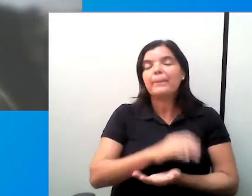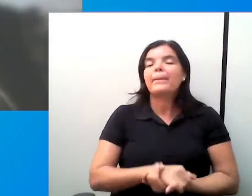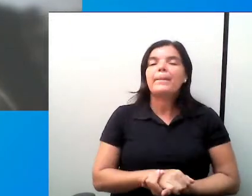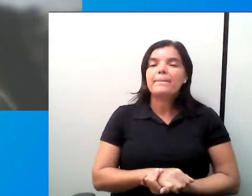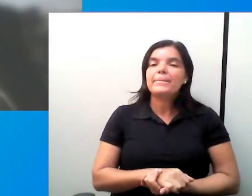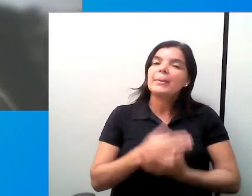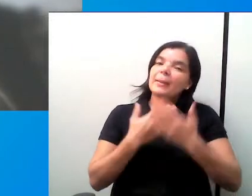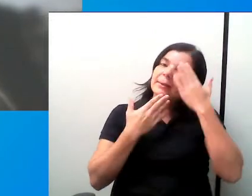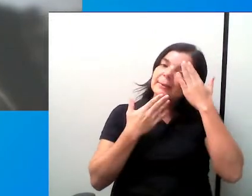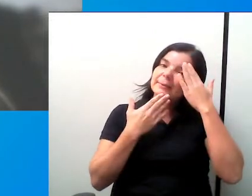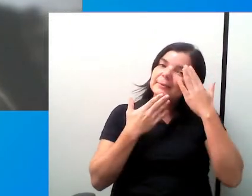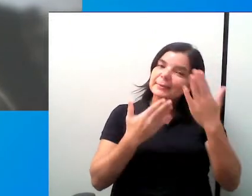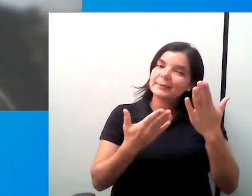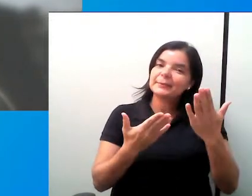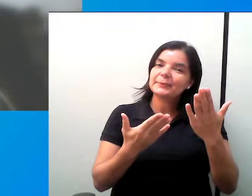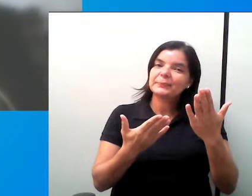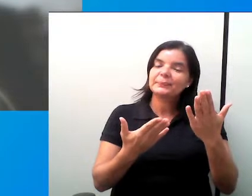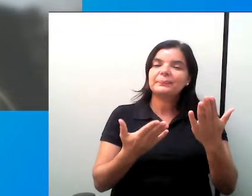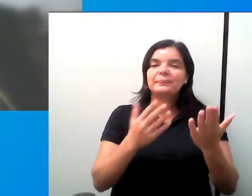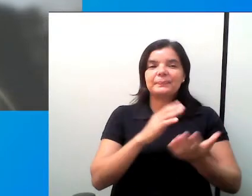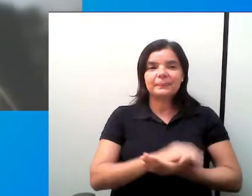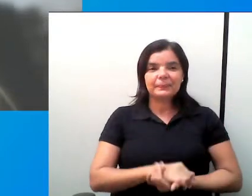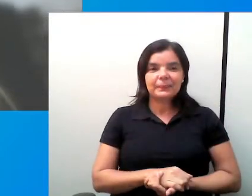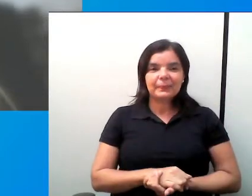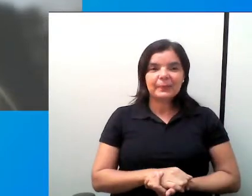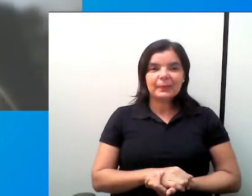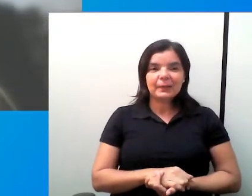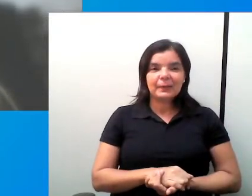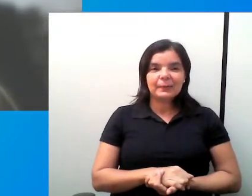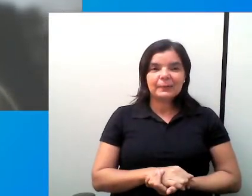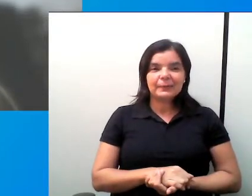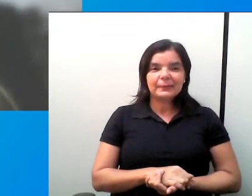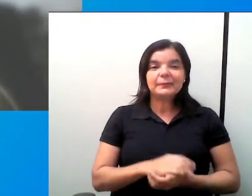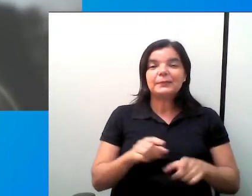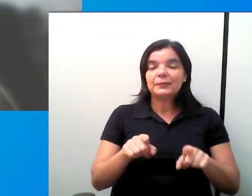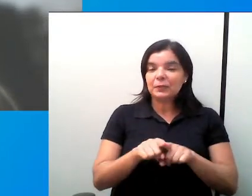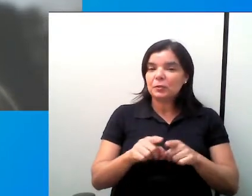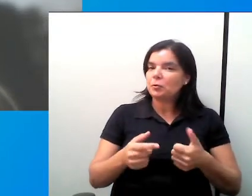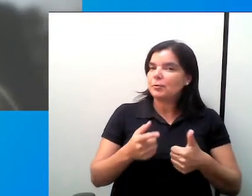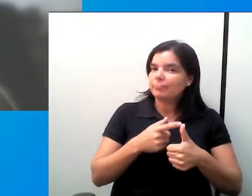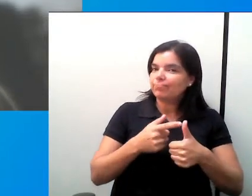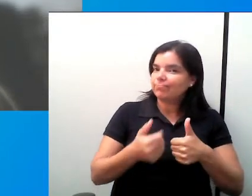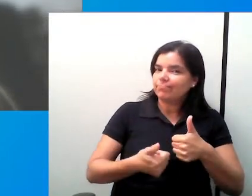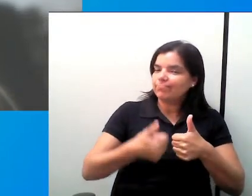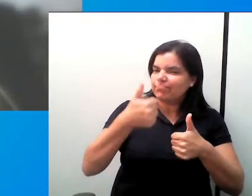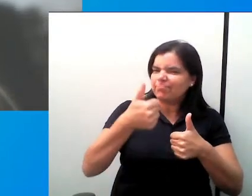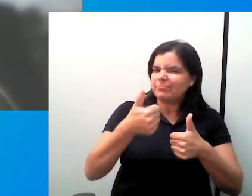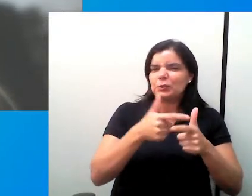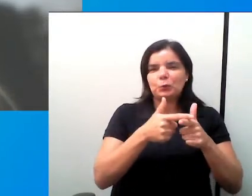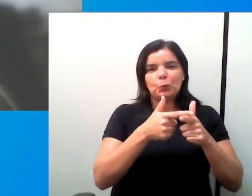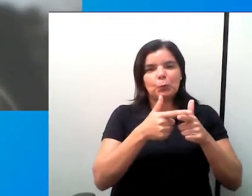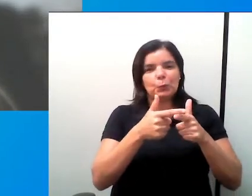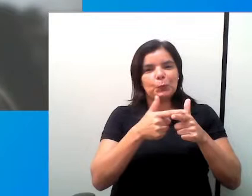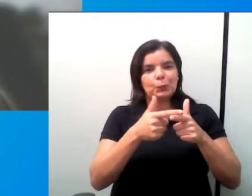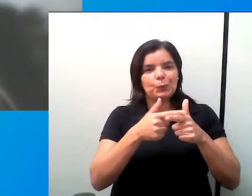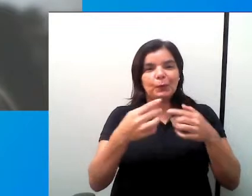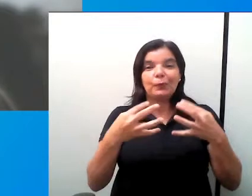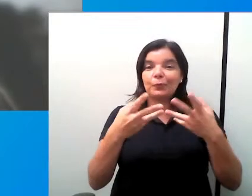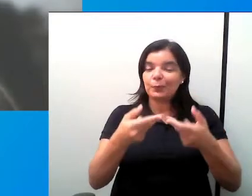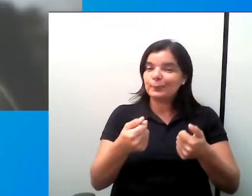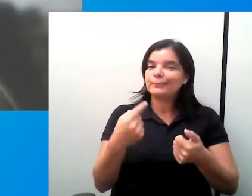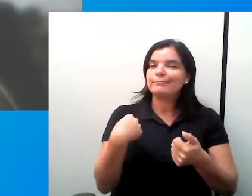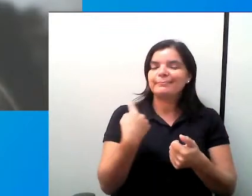agradecemos a senhora compartilhar todas as experiências, né, sejam elas positivas, as dificuldades, né, todos estamos